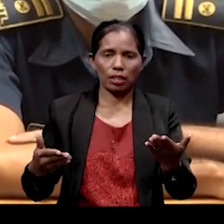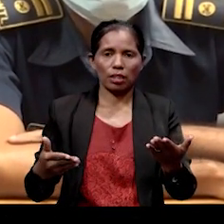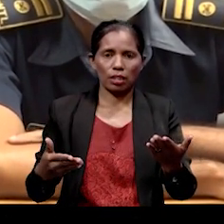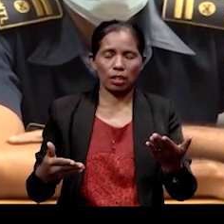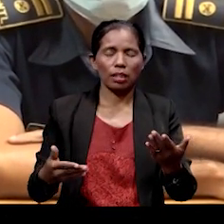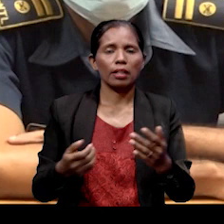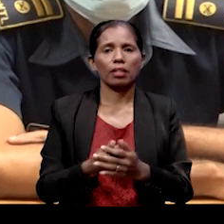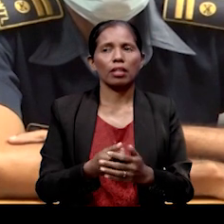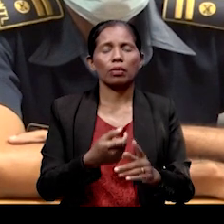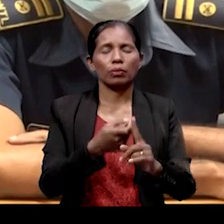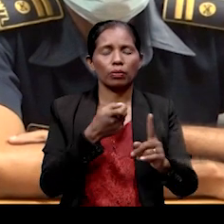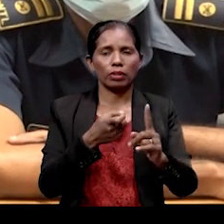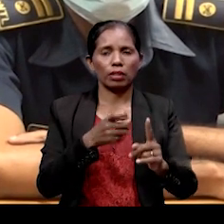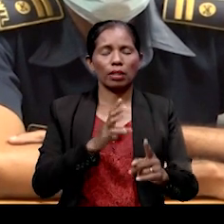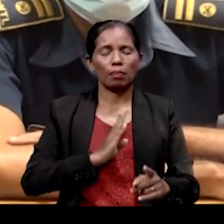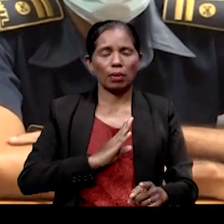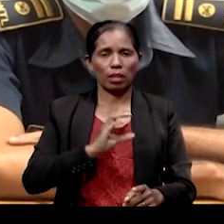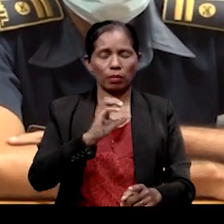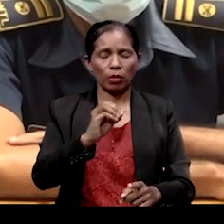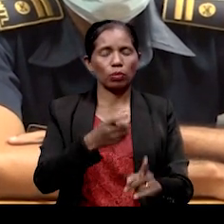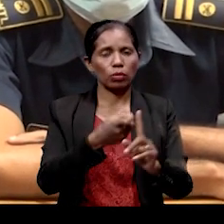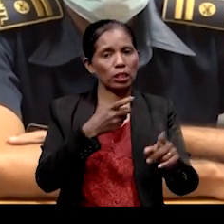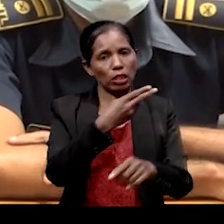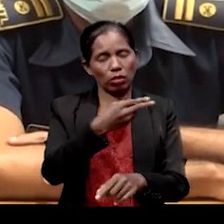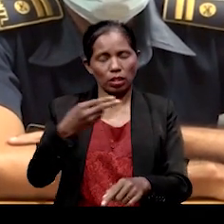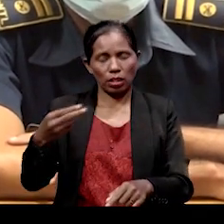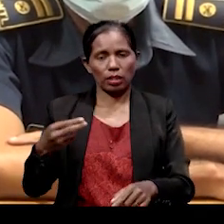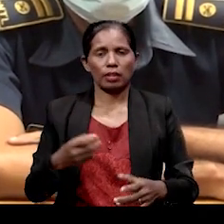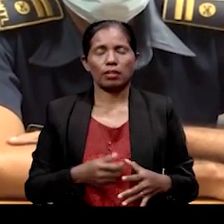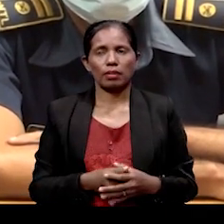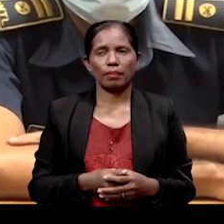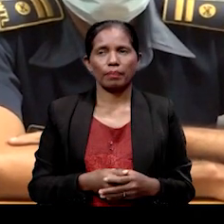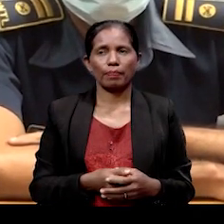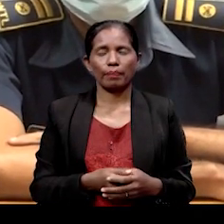lori sida arka mai sin Indonesia. Encomenda ne